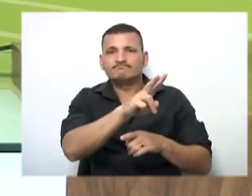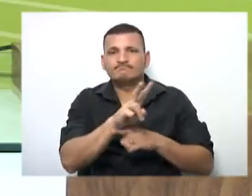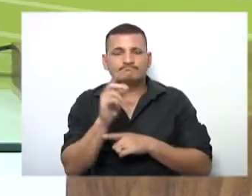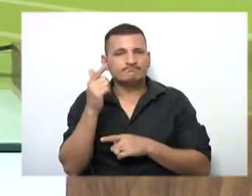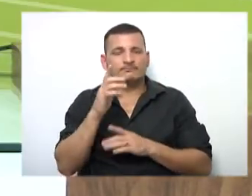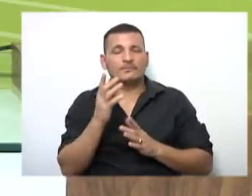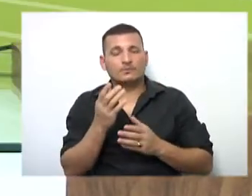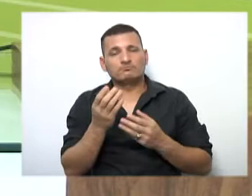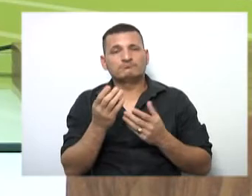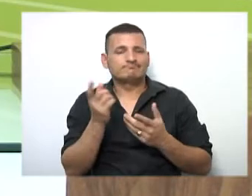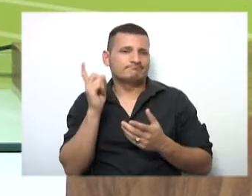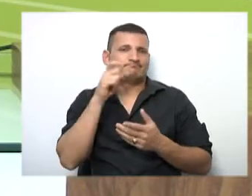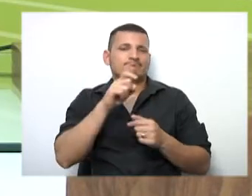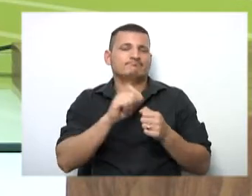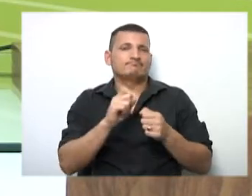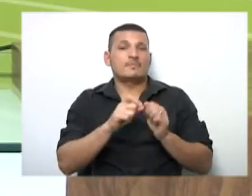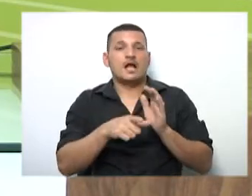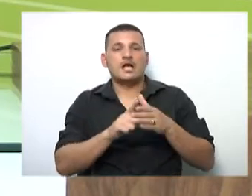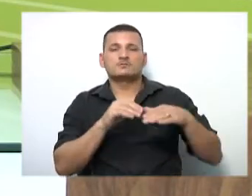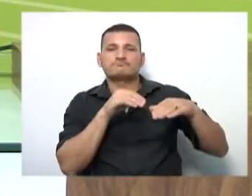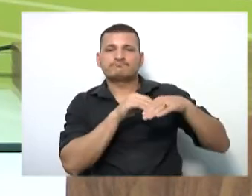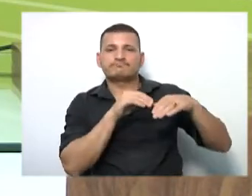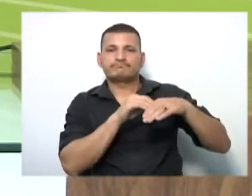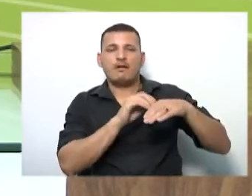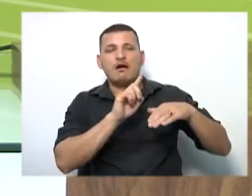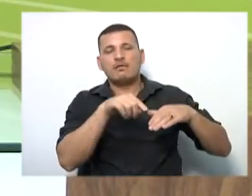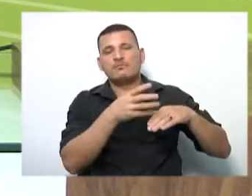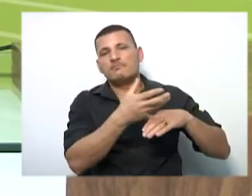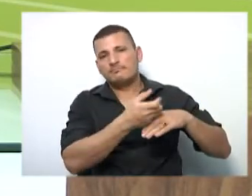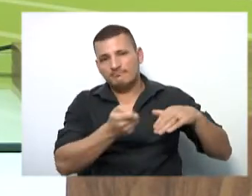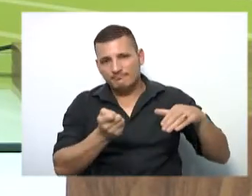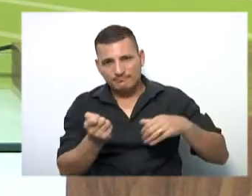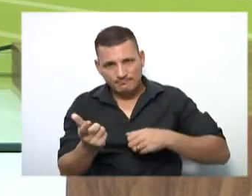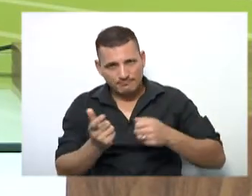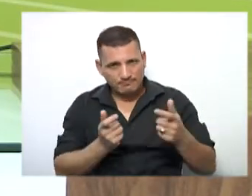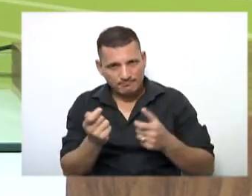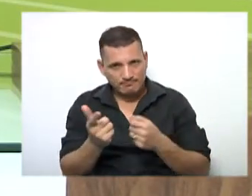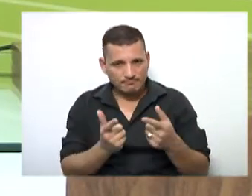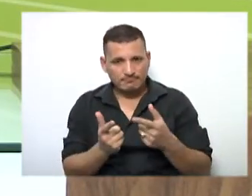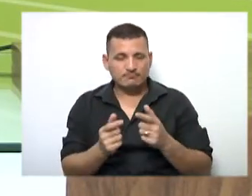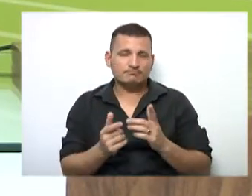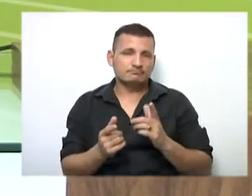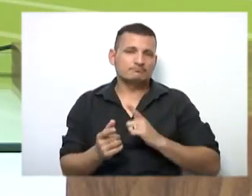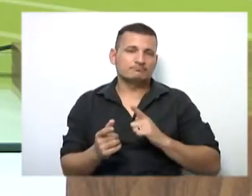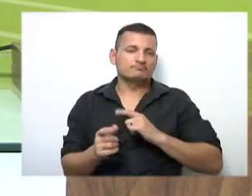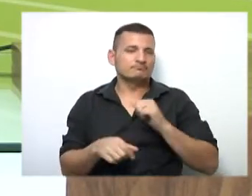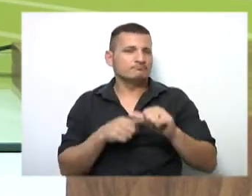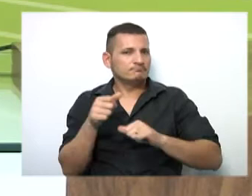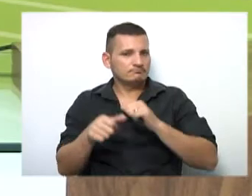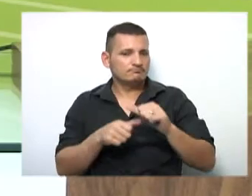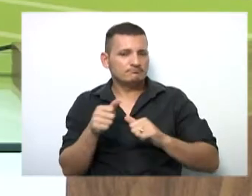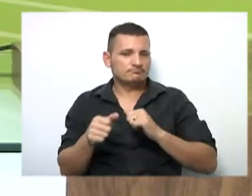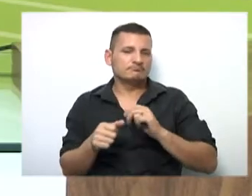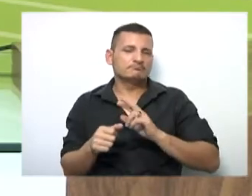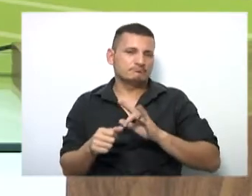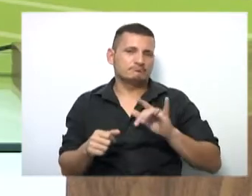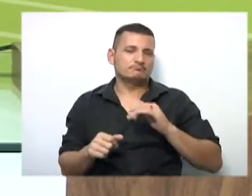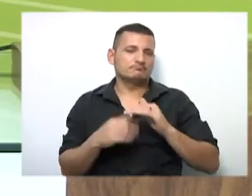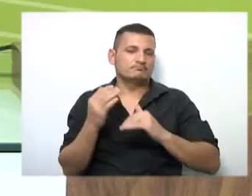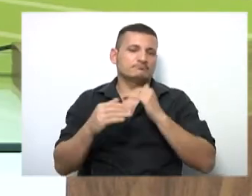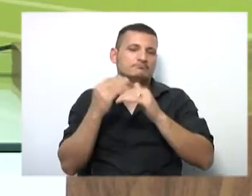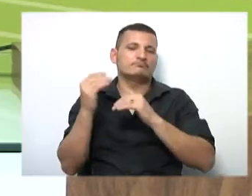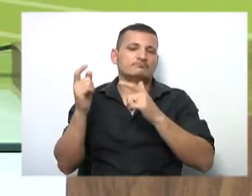a poupança antes e só poder gastar depois. Então são muitas mudanças que vão realmente gerar esse desenvolvimento